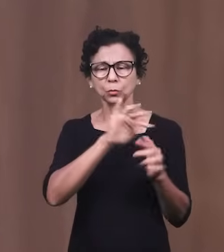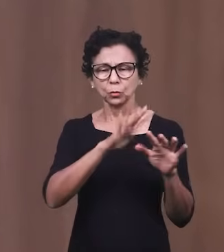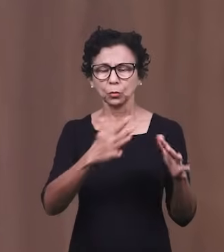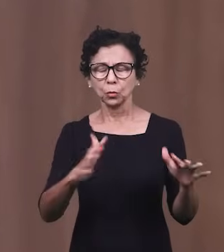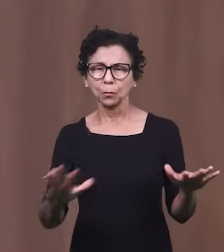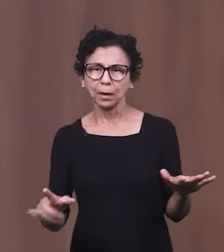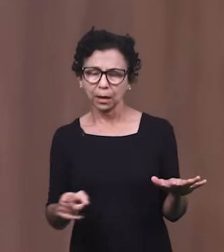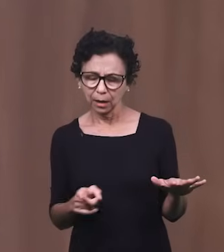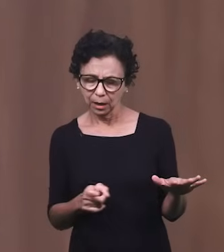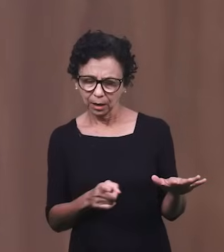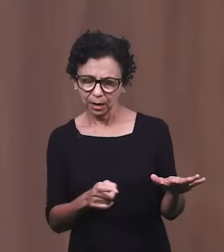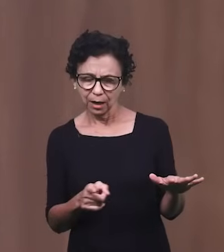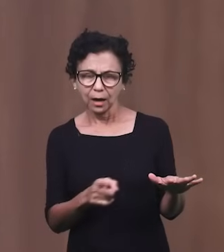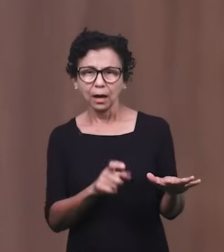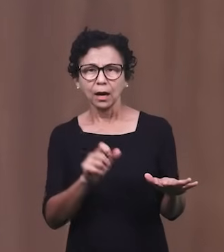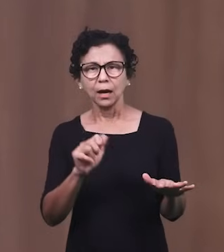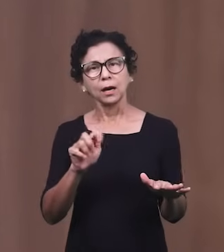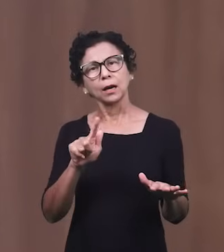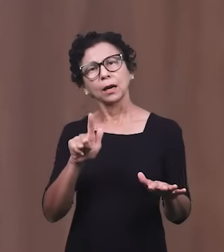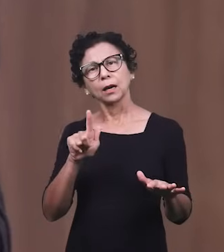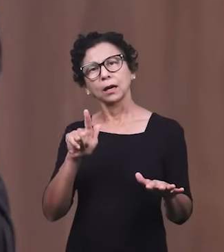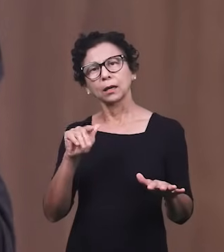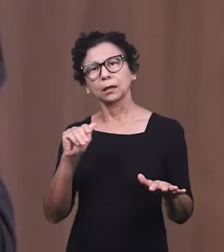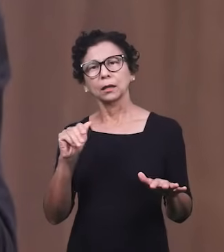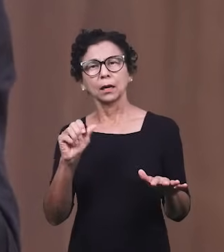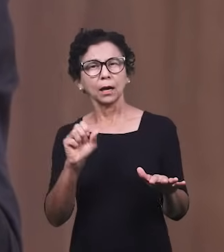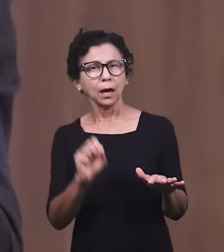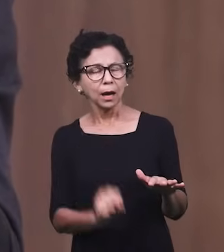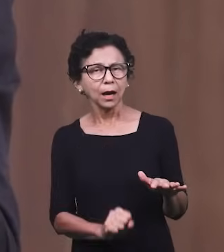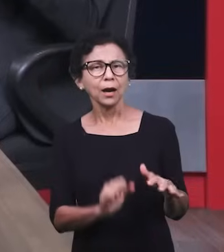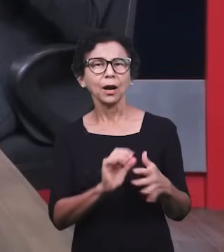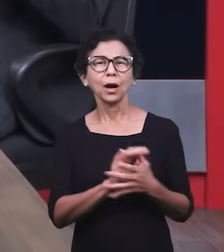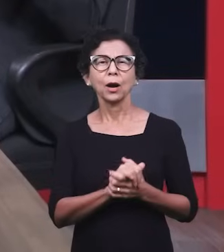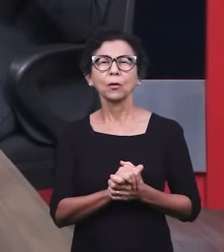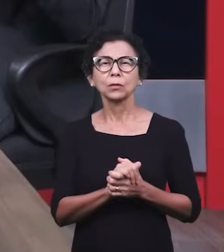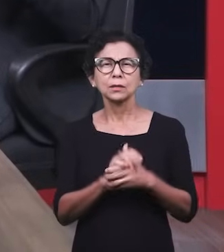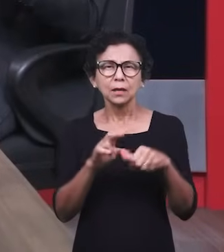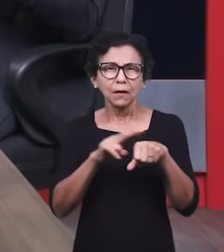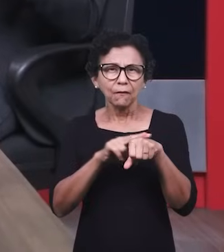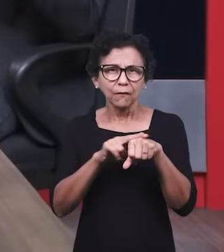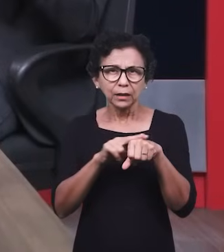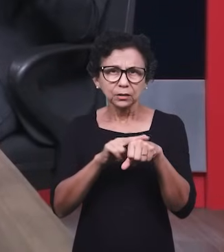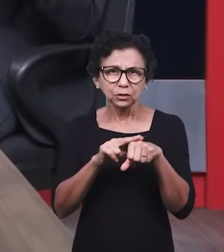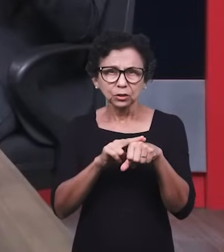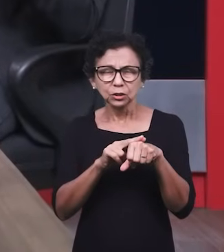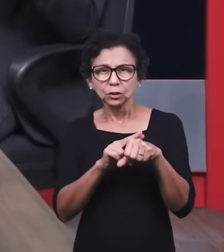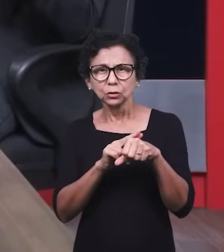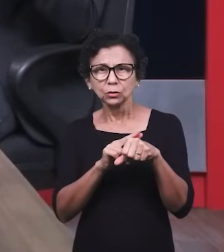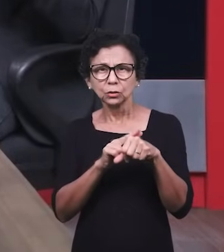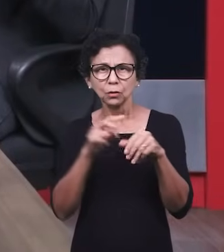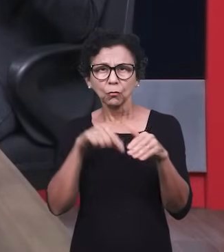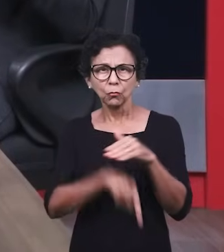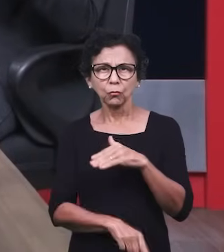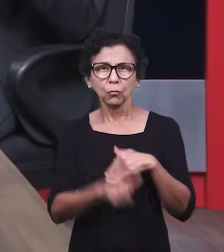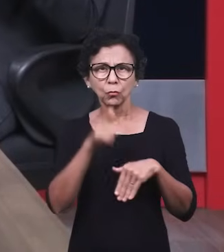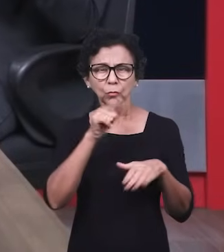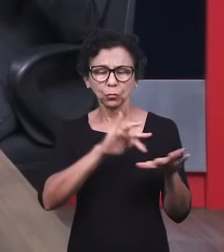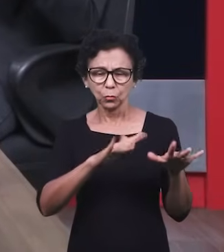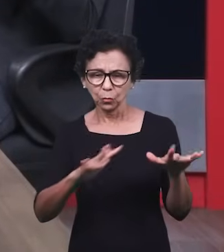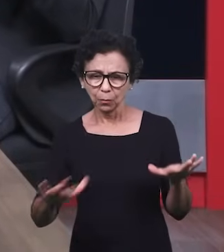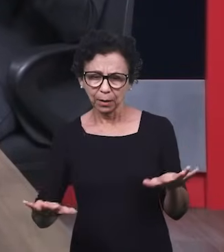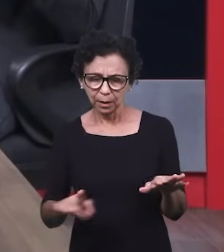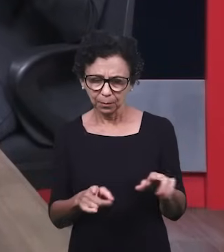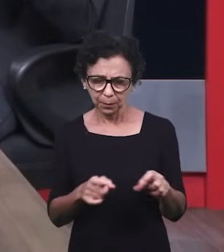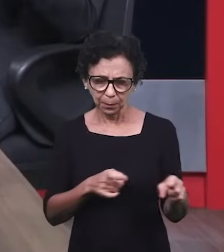dentro das cadeias alimentares né Principalmente a as cadeias alimentares os ambientes aquáticos e tem uma